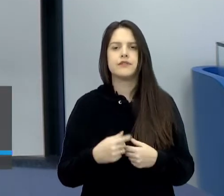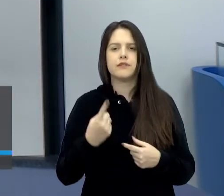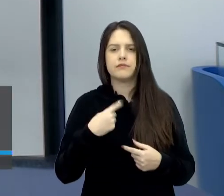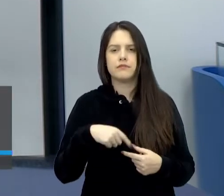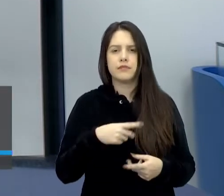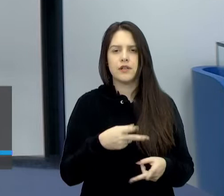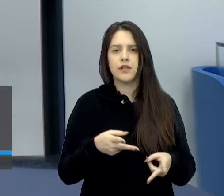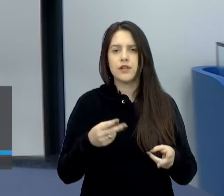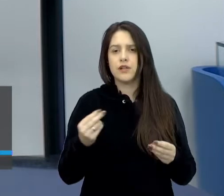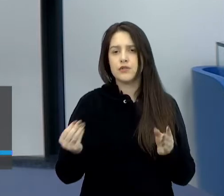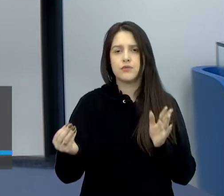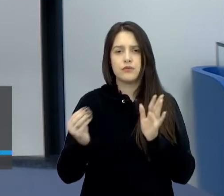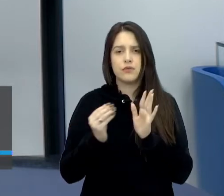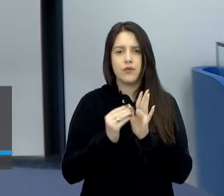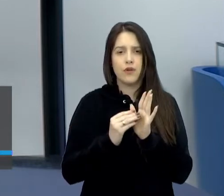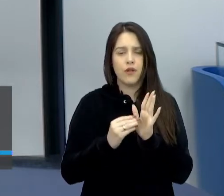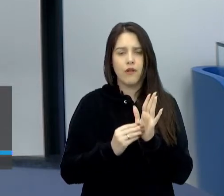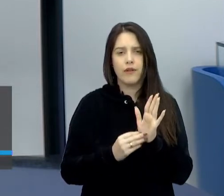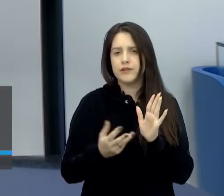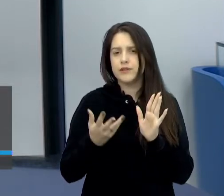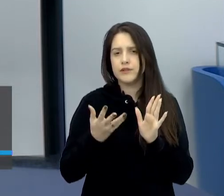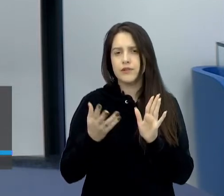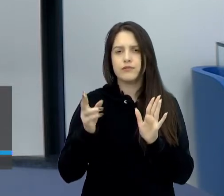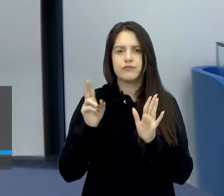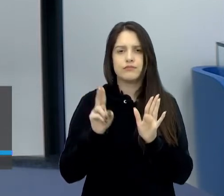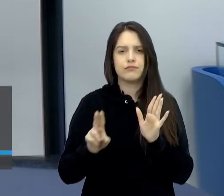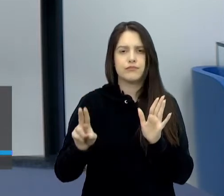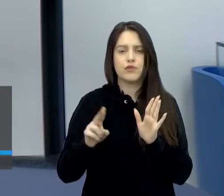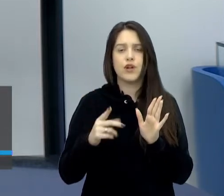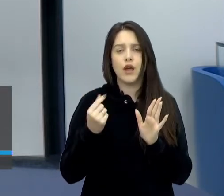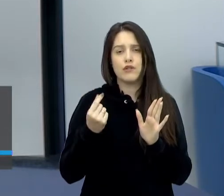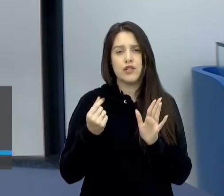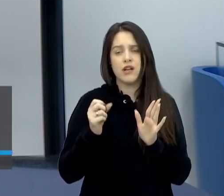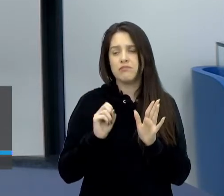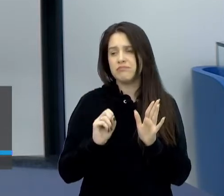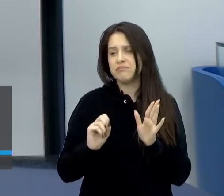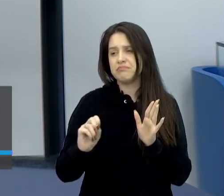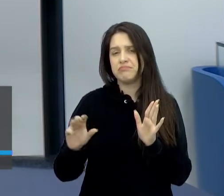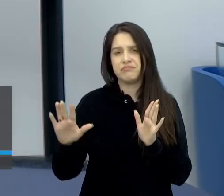gente não coloca isso na nossa previsão e o dinheiro vai embora. Quantas vezes vocês já ouviram